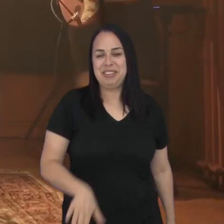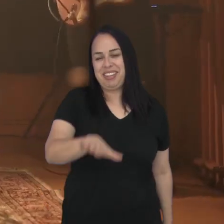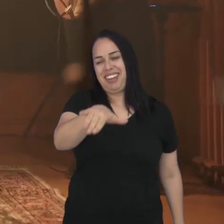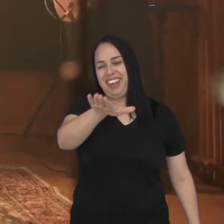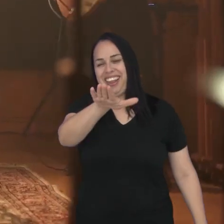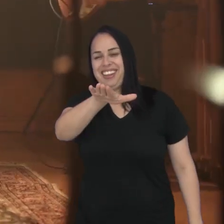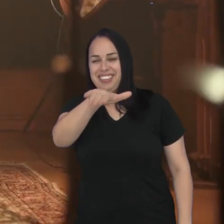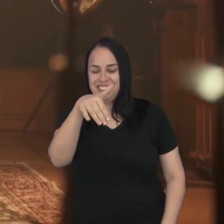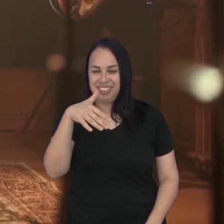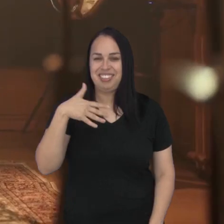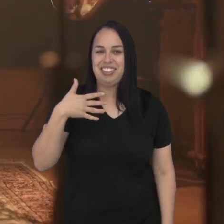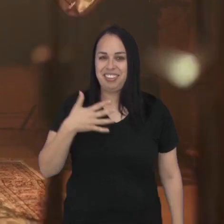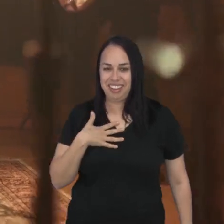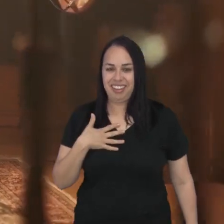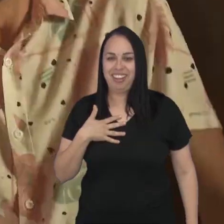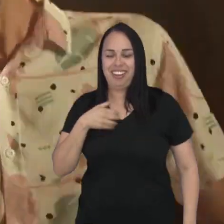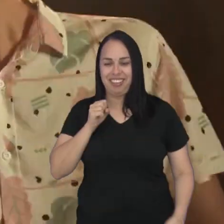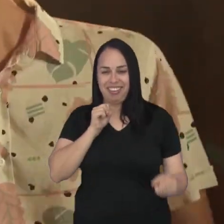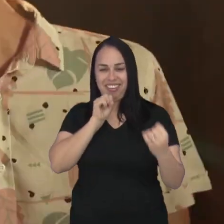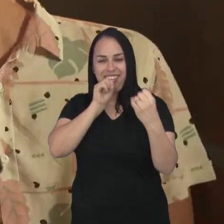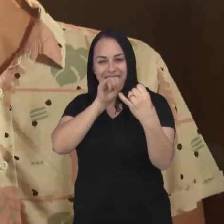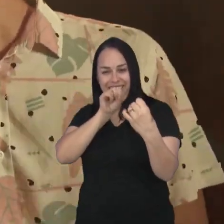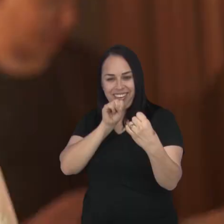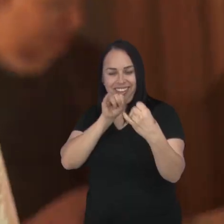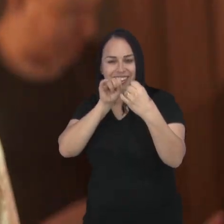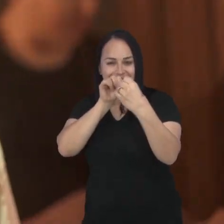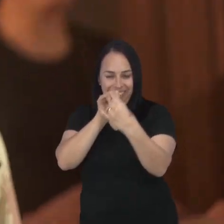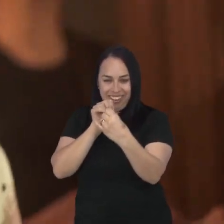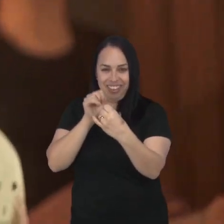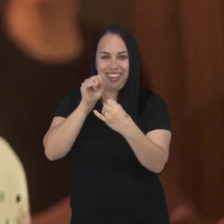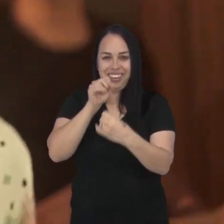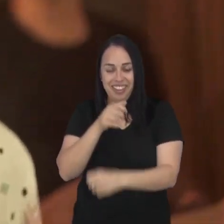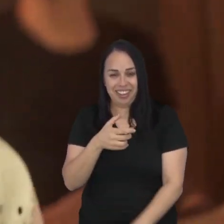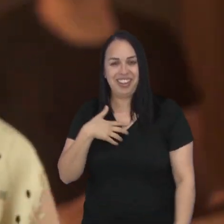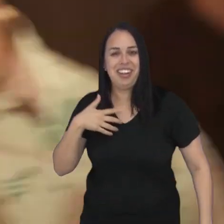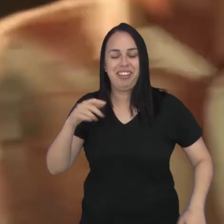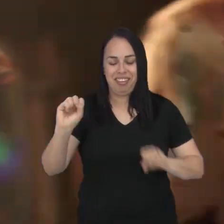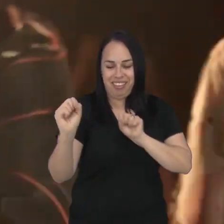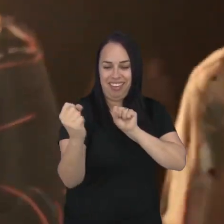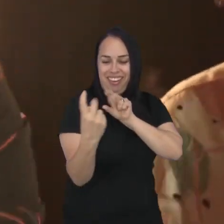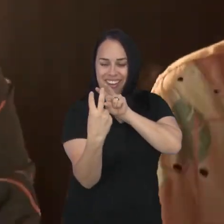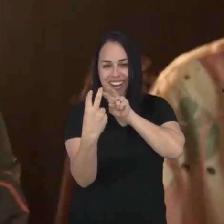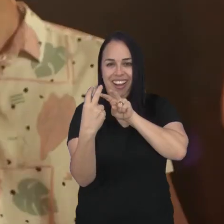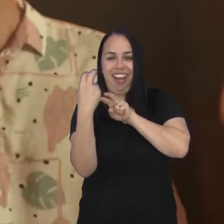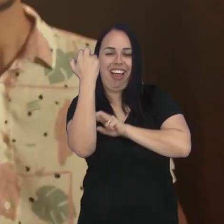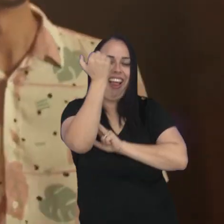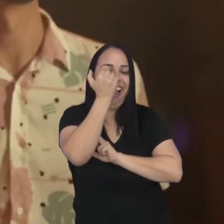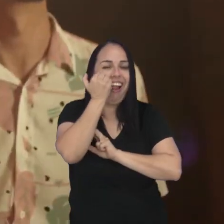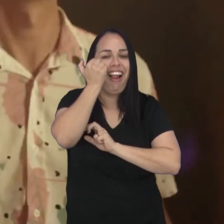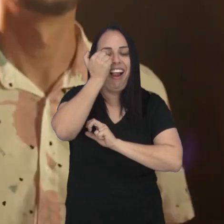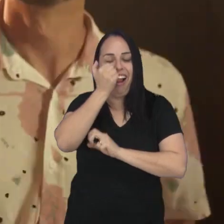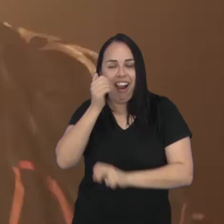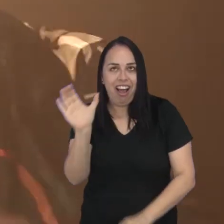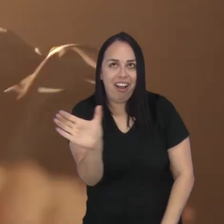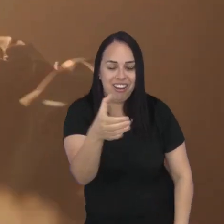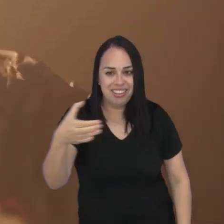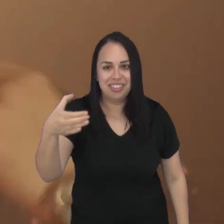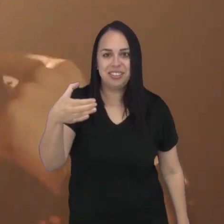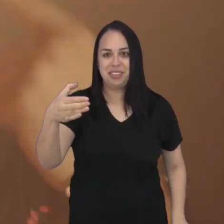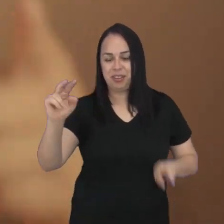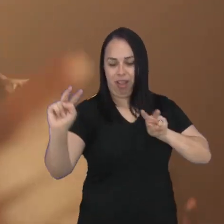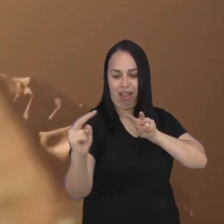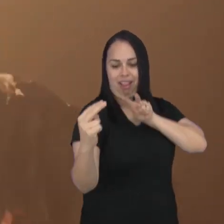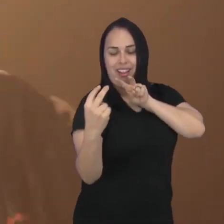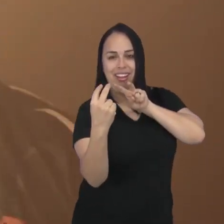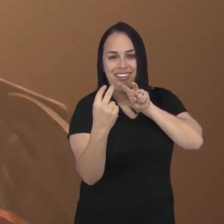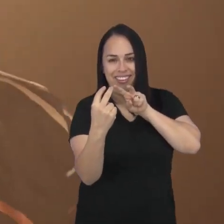Ei menina, eu te sequei, mexia no cabelo, parecia que sabia. Toda danadinha, com um copo na mão, olhava nos